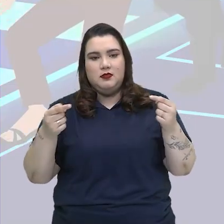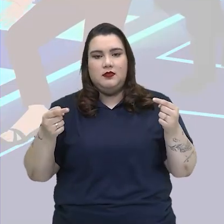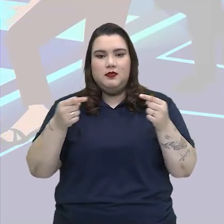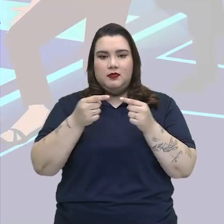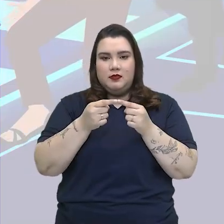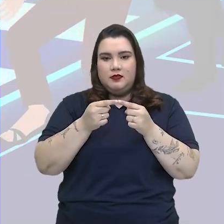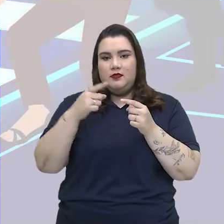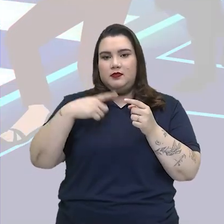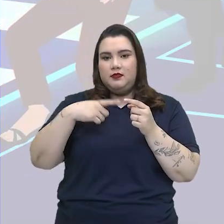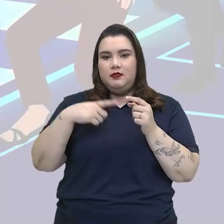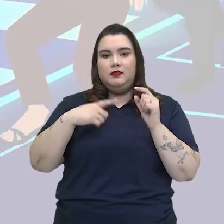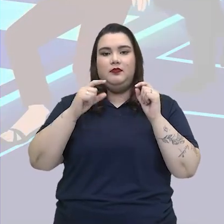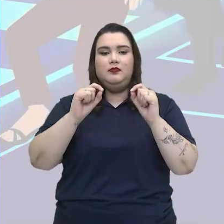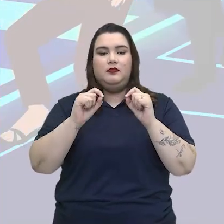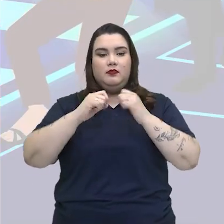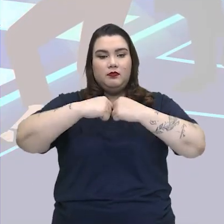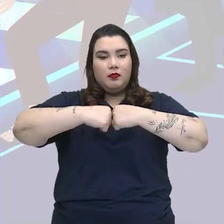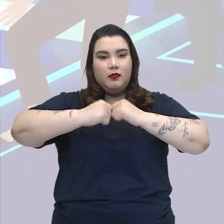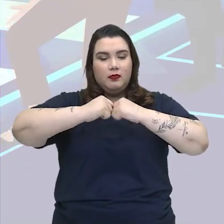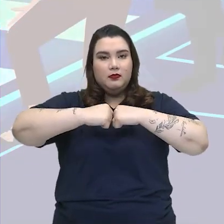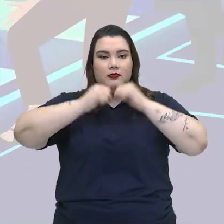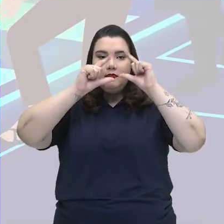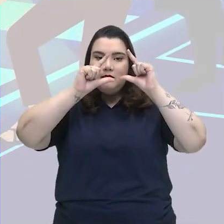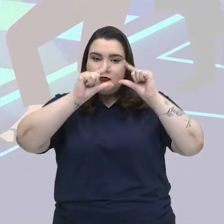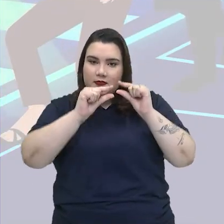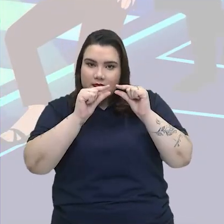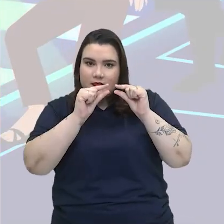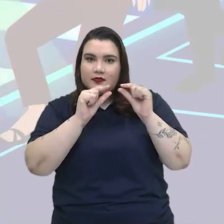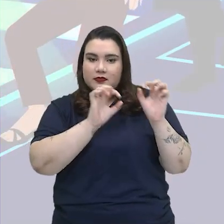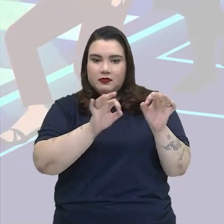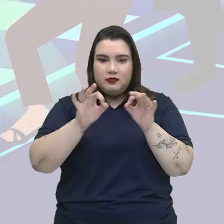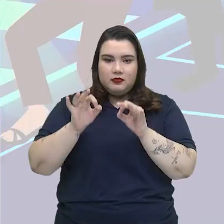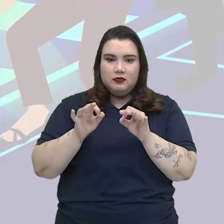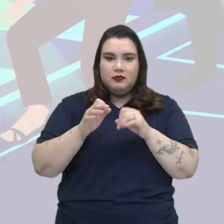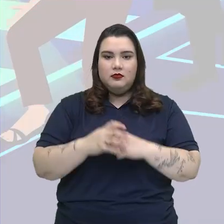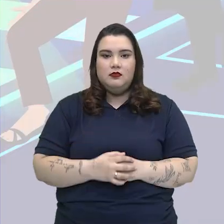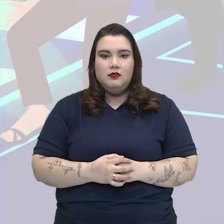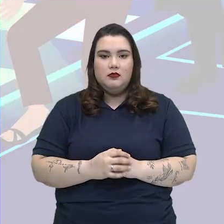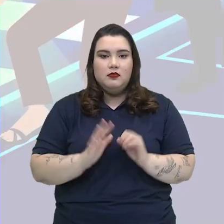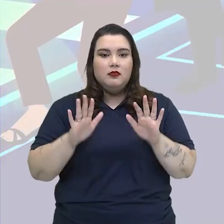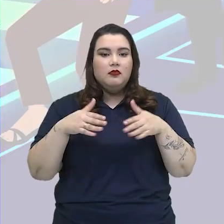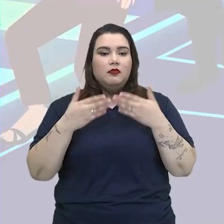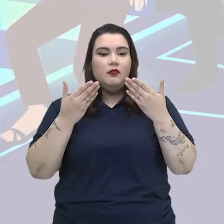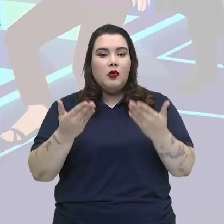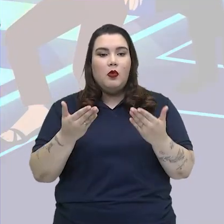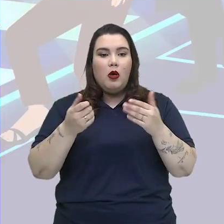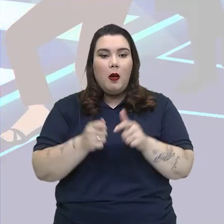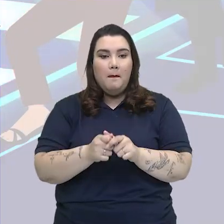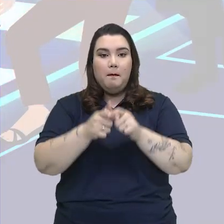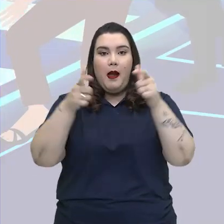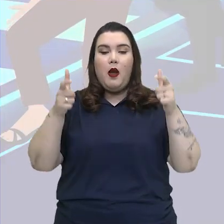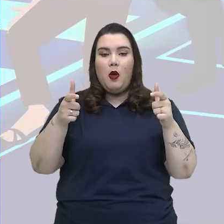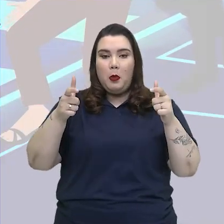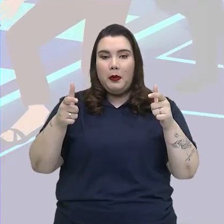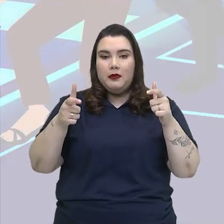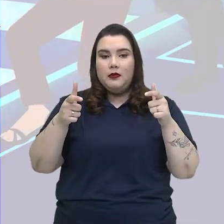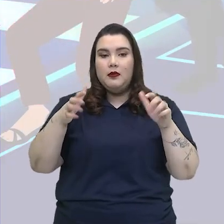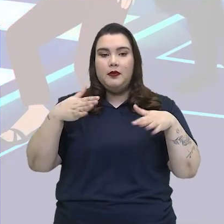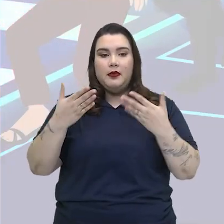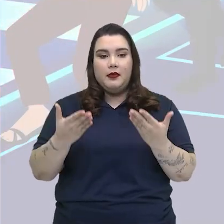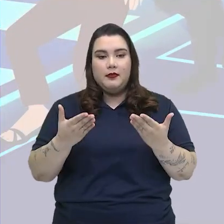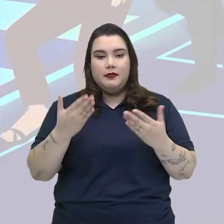contém as nossas menores articulações. E aí, qual seria a maior? Observem